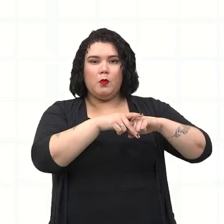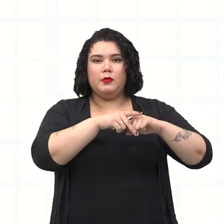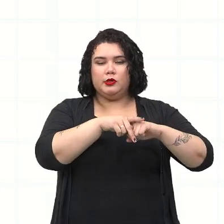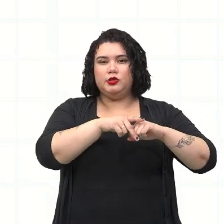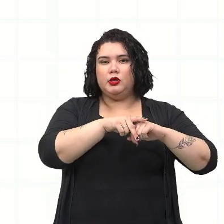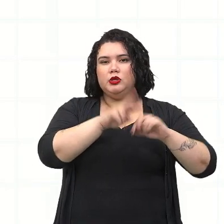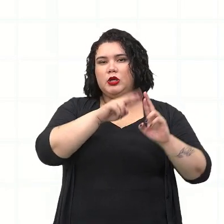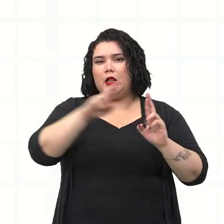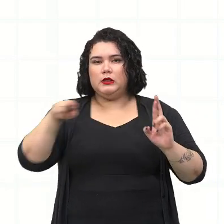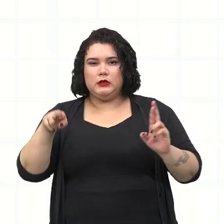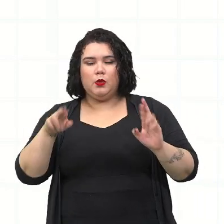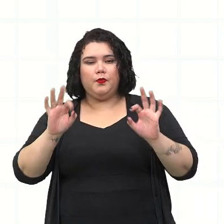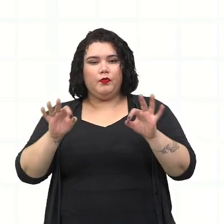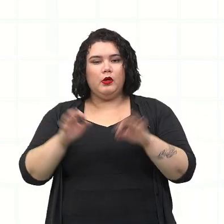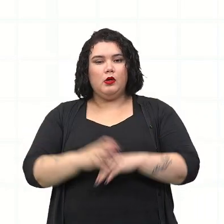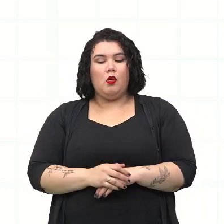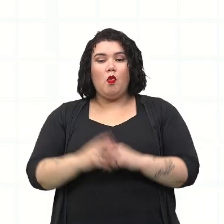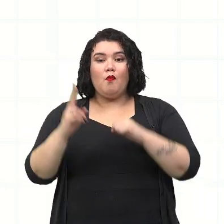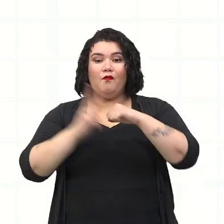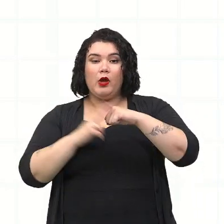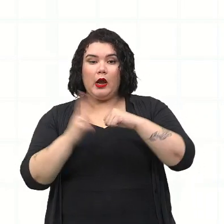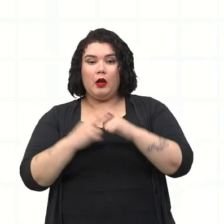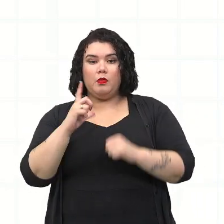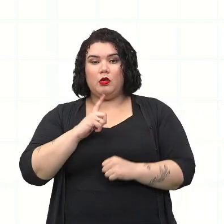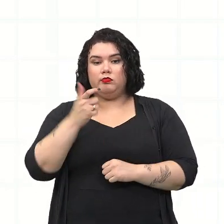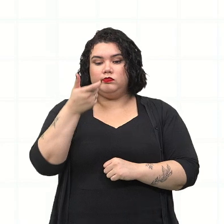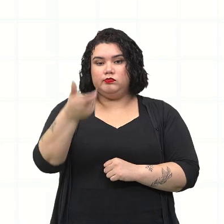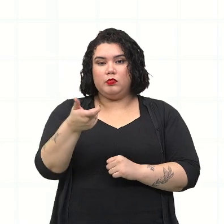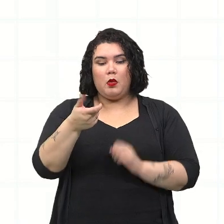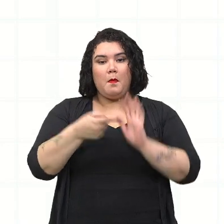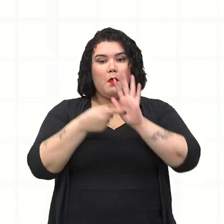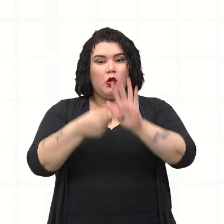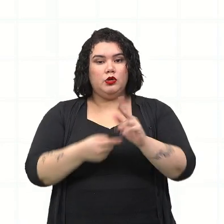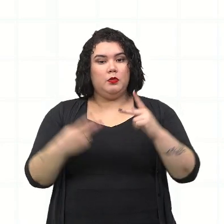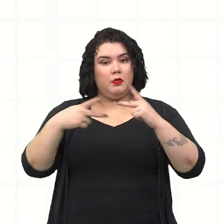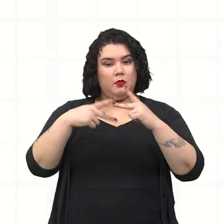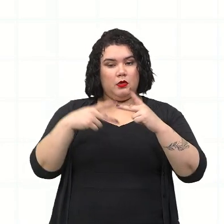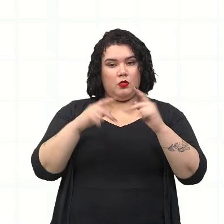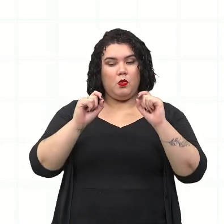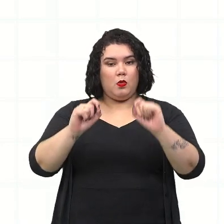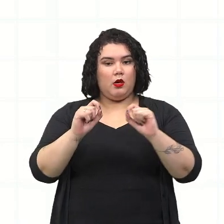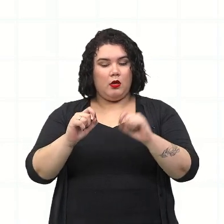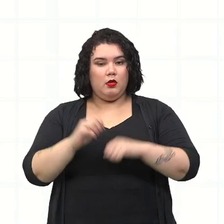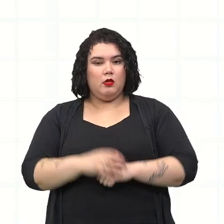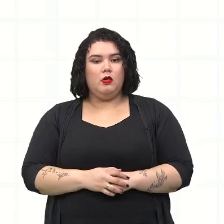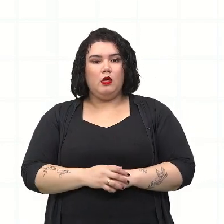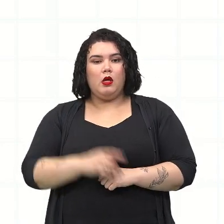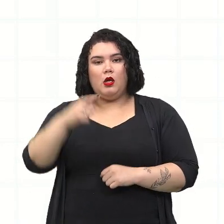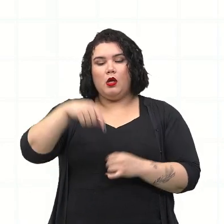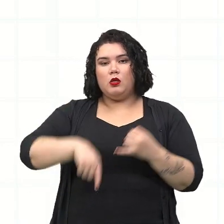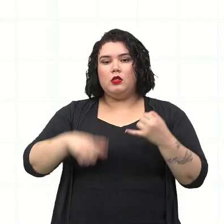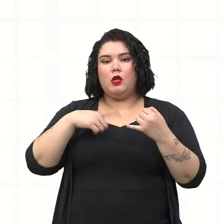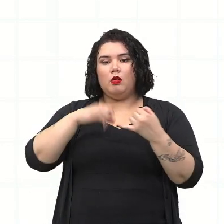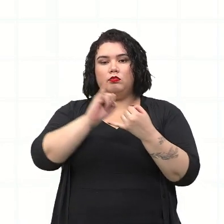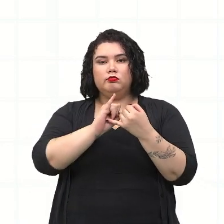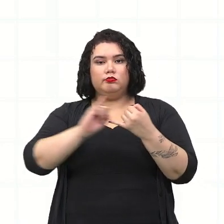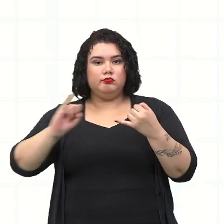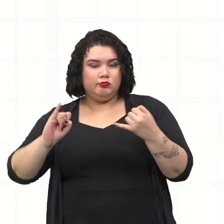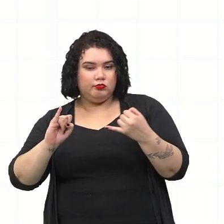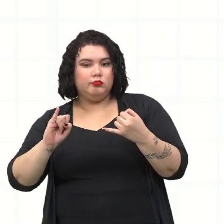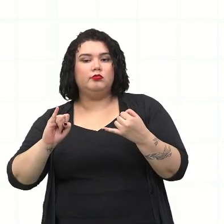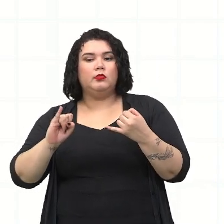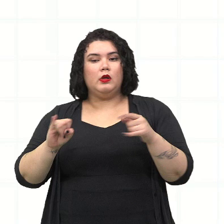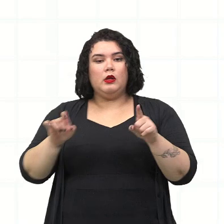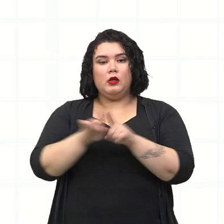início. Quando o verbo é complementado por um termo indicado por preposição, que é iniciado por preposição, que é um